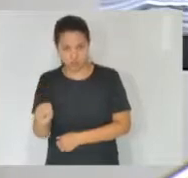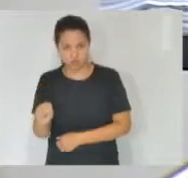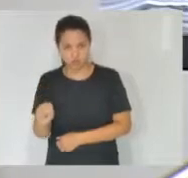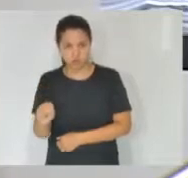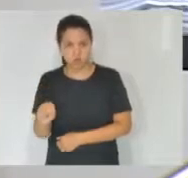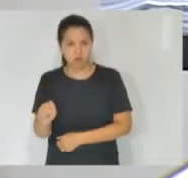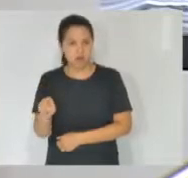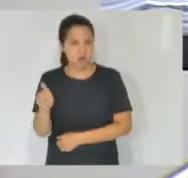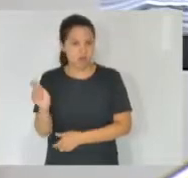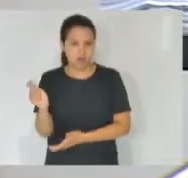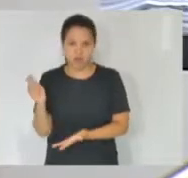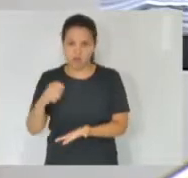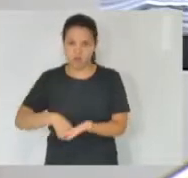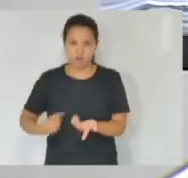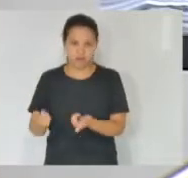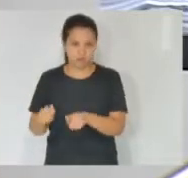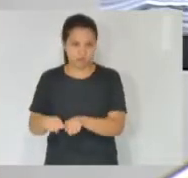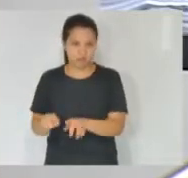convênio assinou.